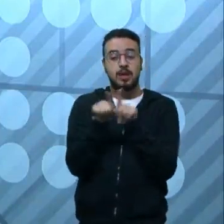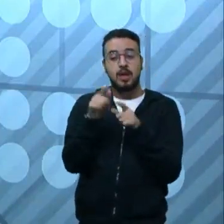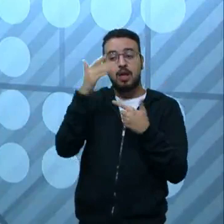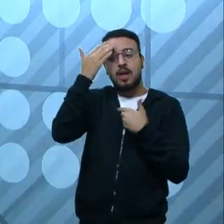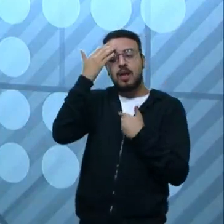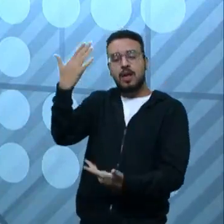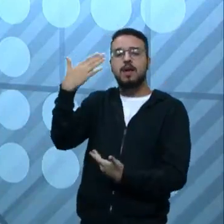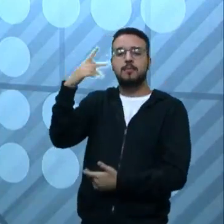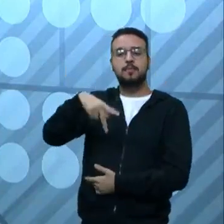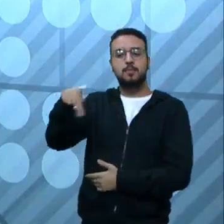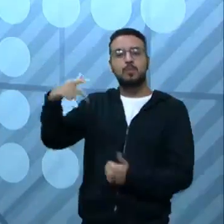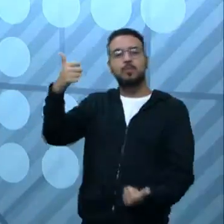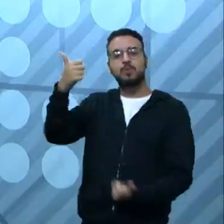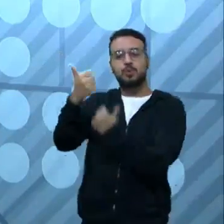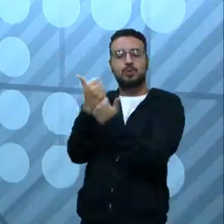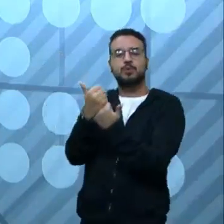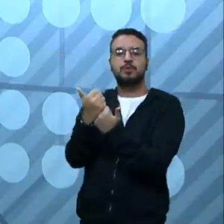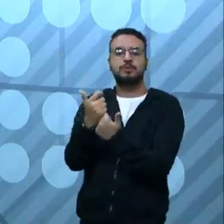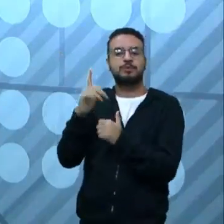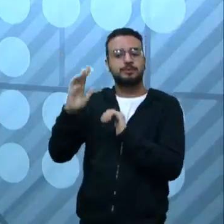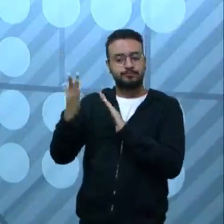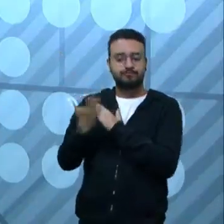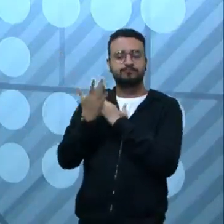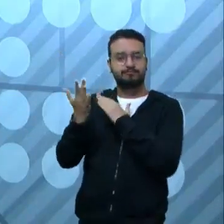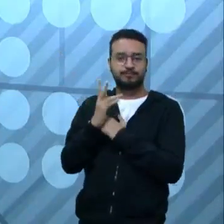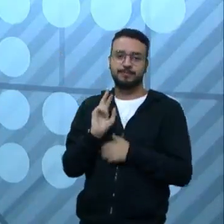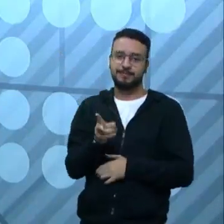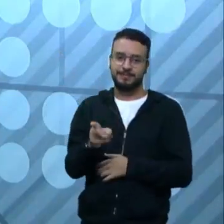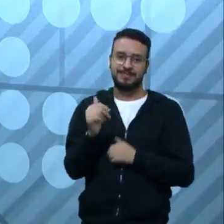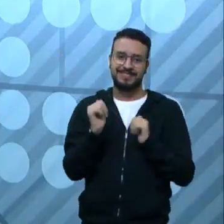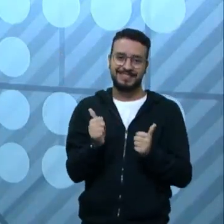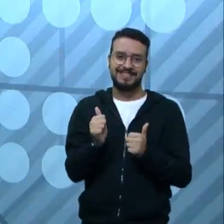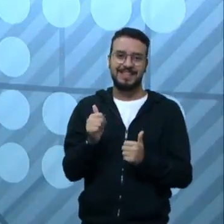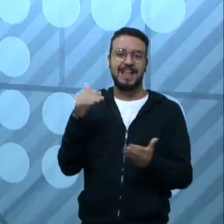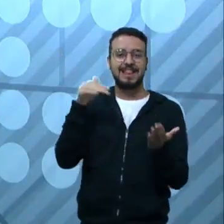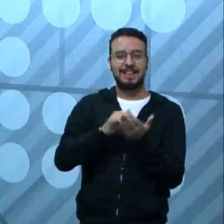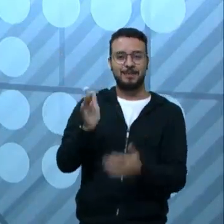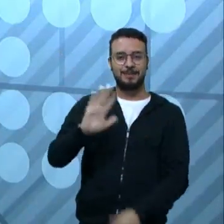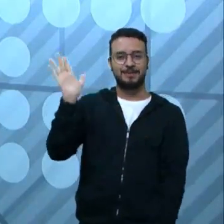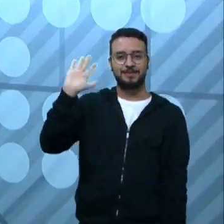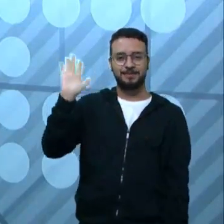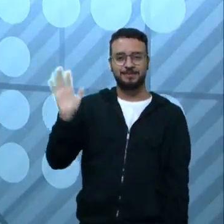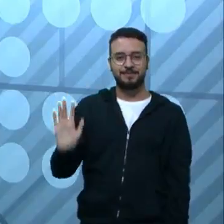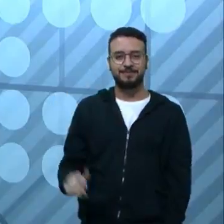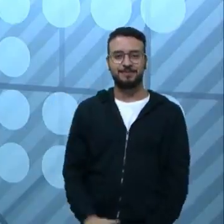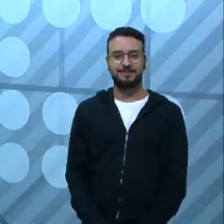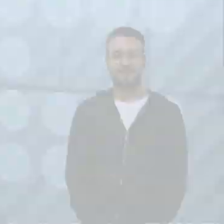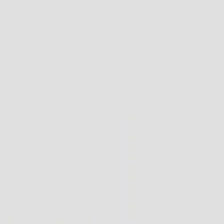tutores pela grande contribuição e colaboração de sempre, tá certo? Até a próxima, tchau, tchau!